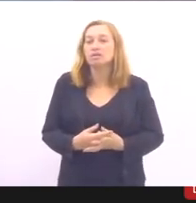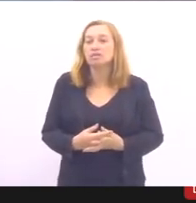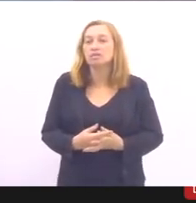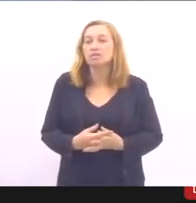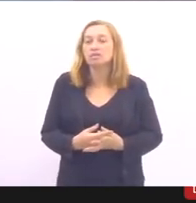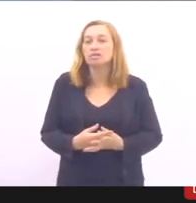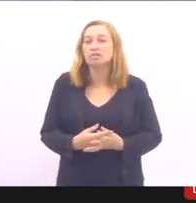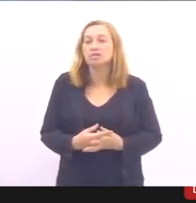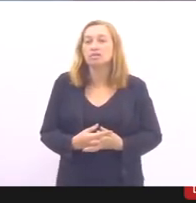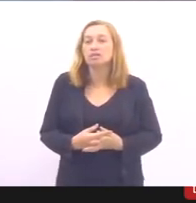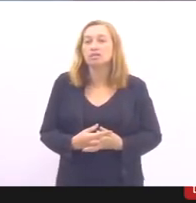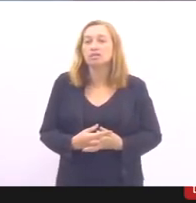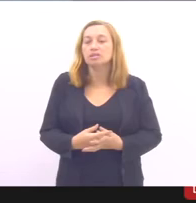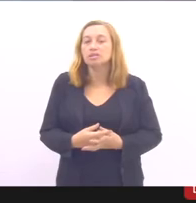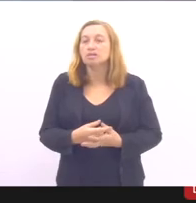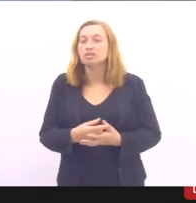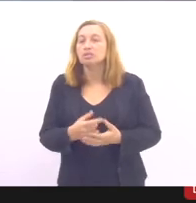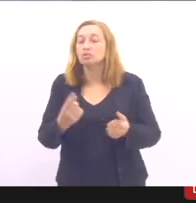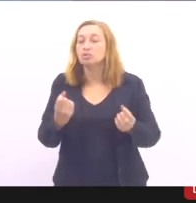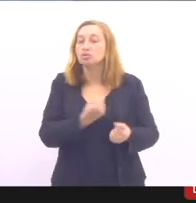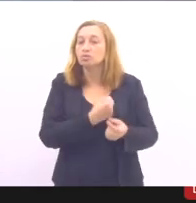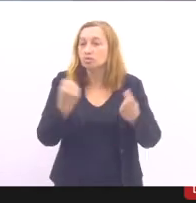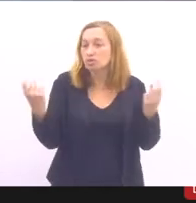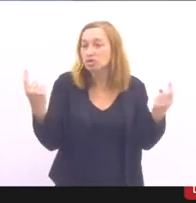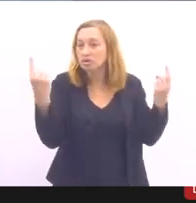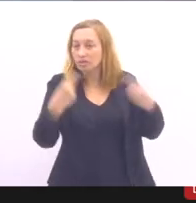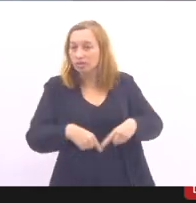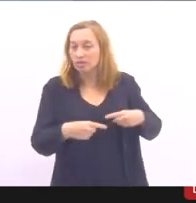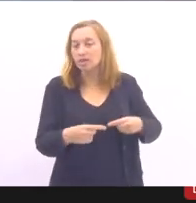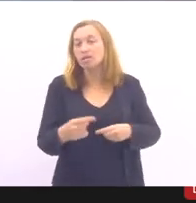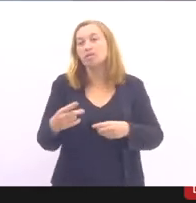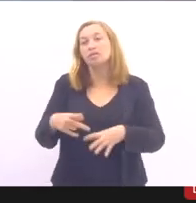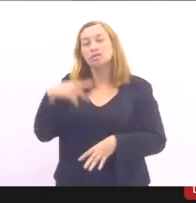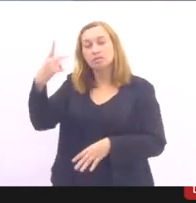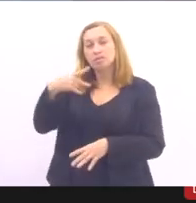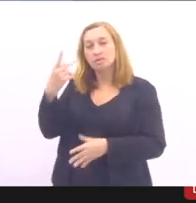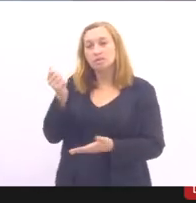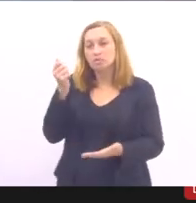Ele traz para a gente inúmeros desafios, né, para a concretização da política